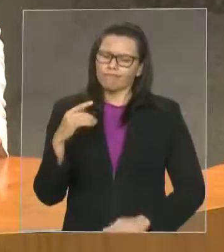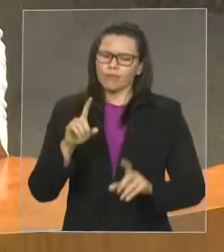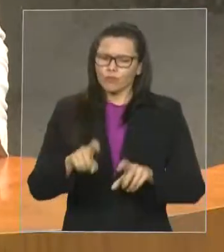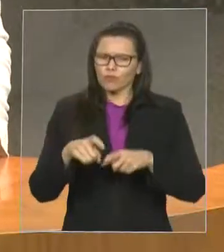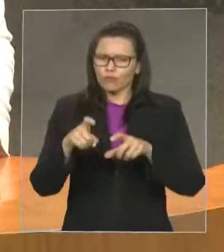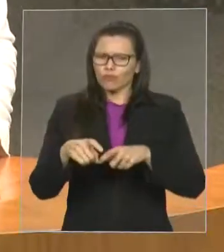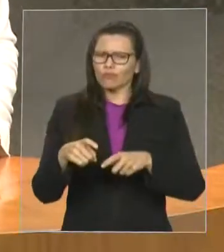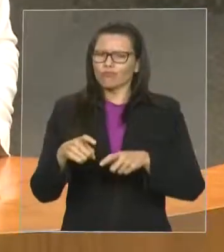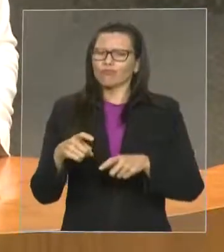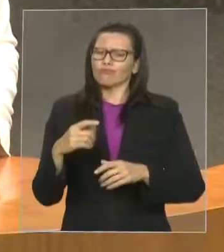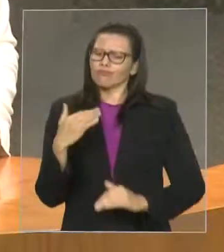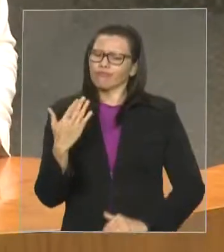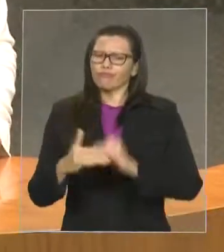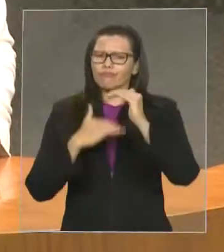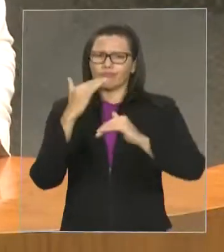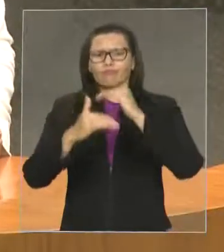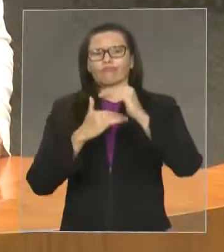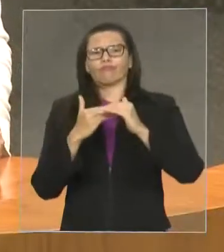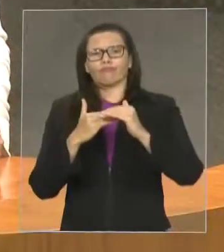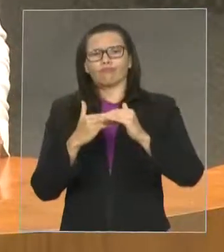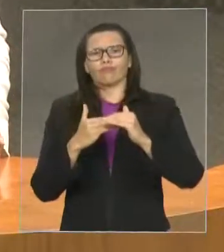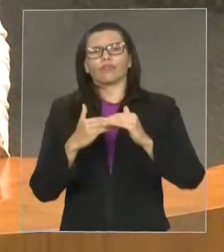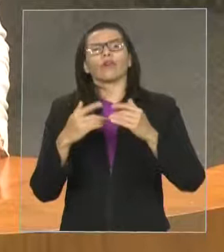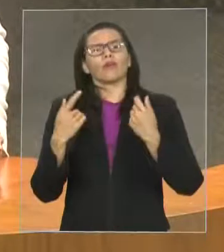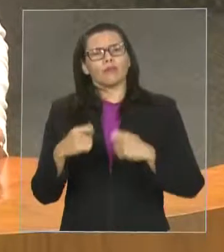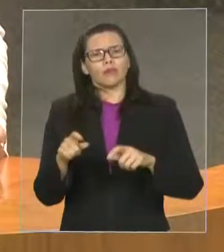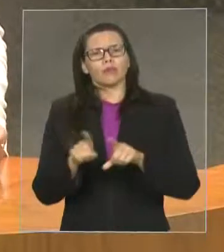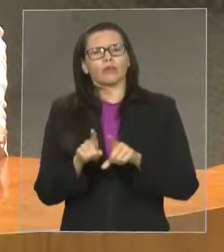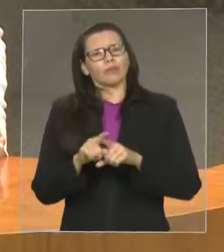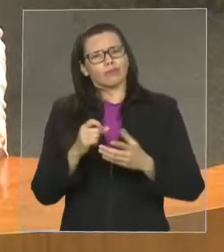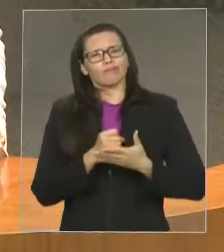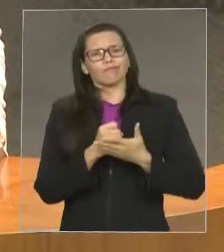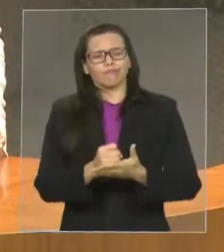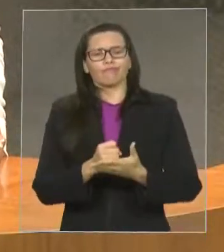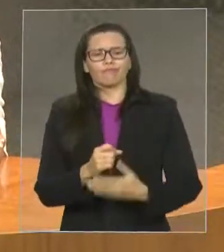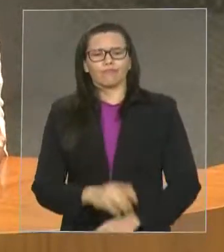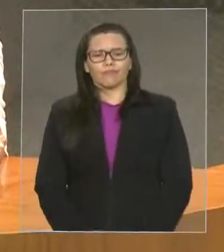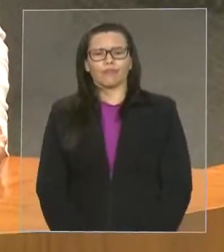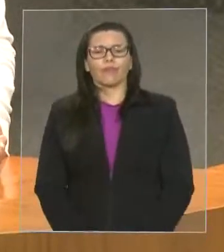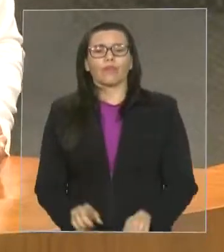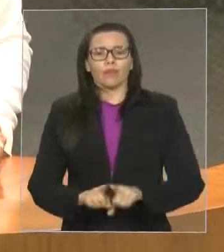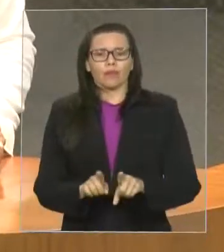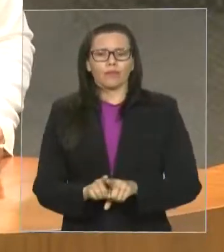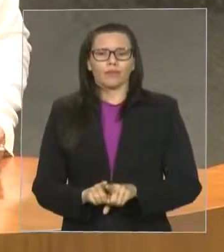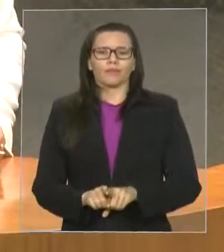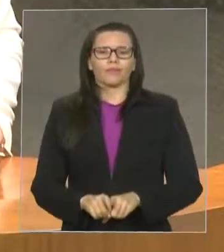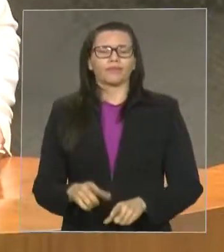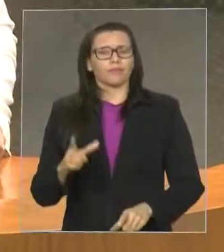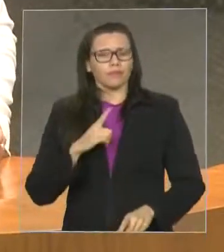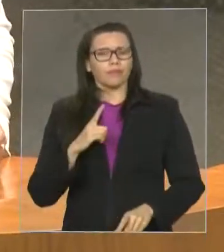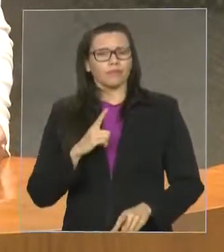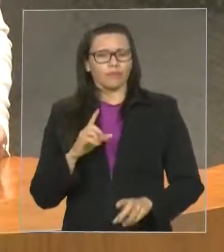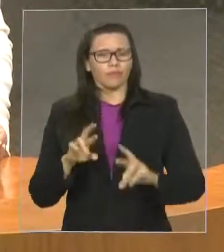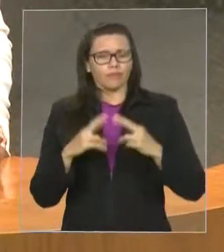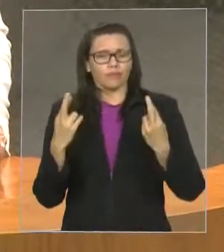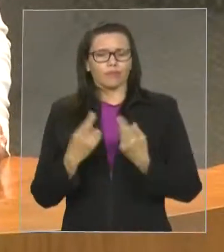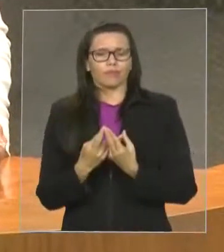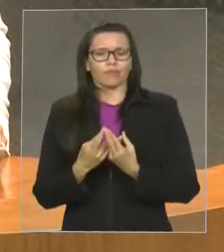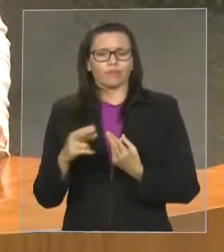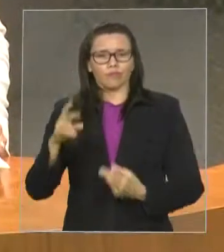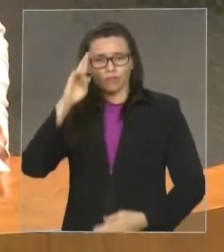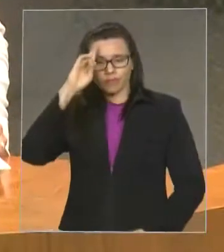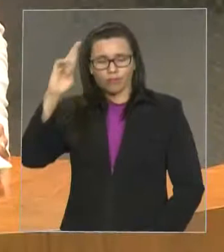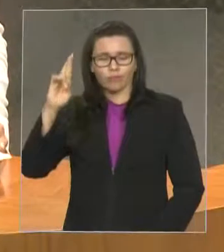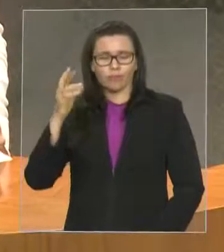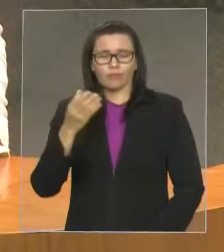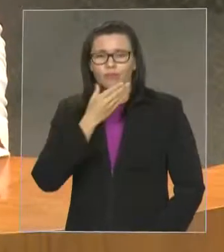presidente, numa reunião à tarde com o diretor do PROCON e Viva, Duarte Júnior.